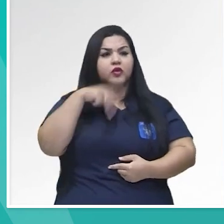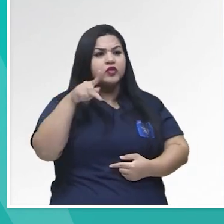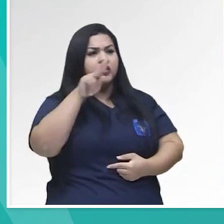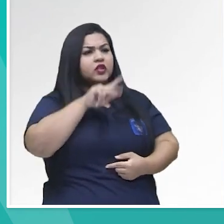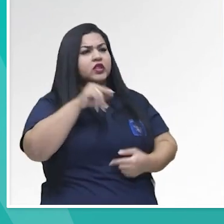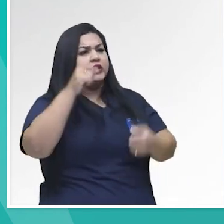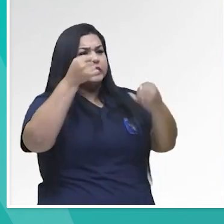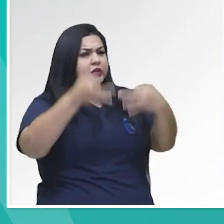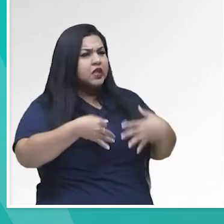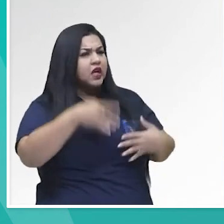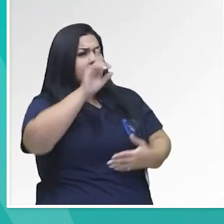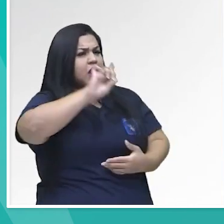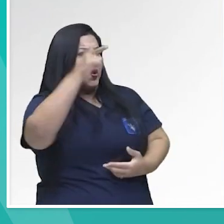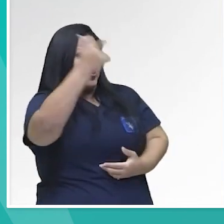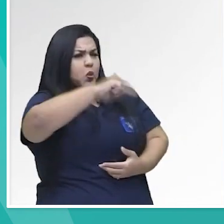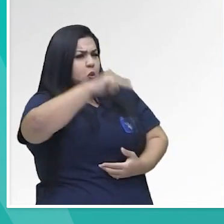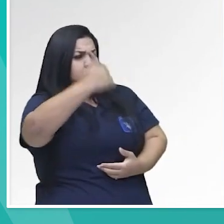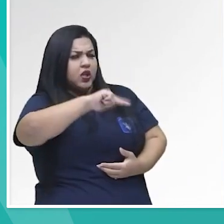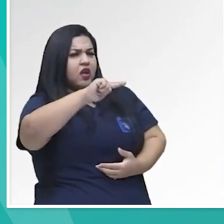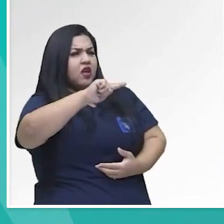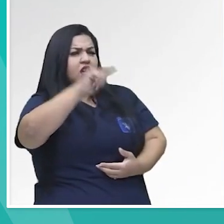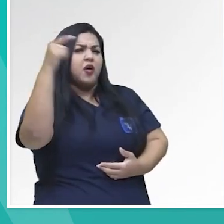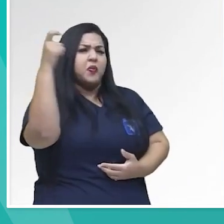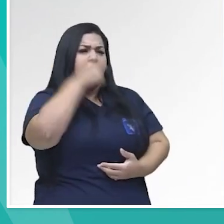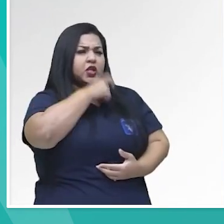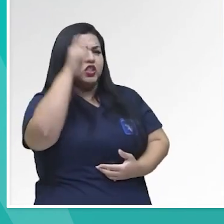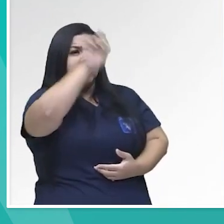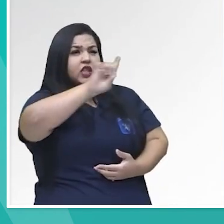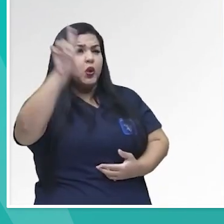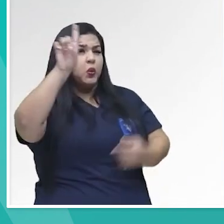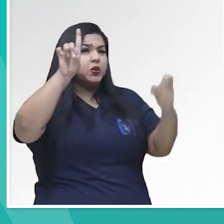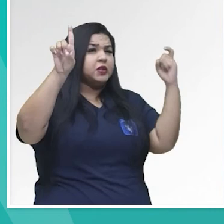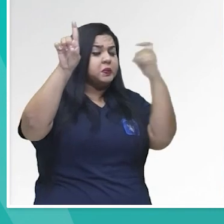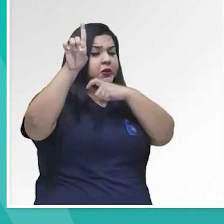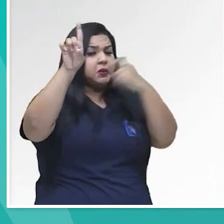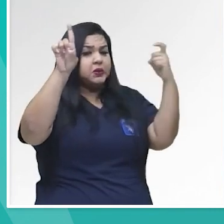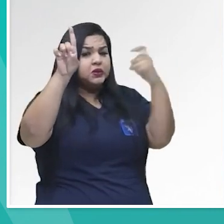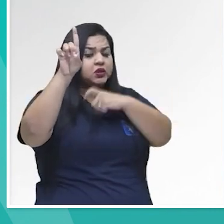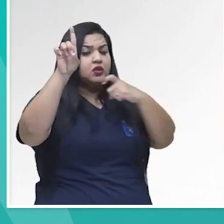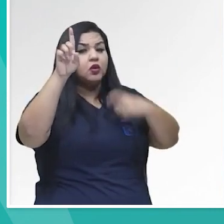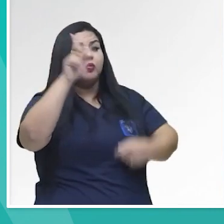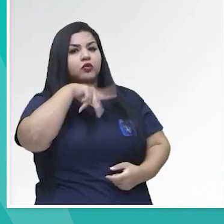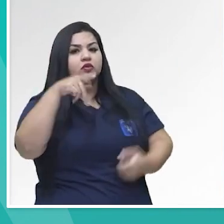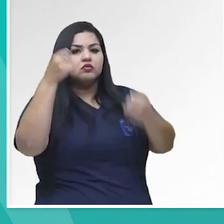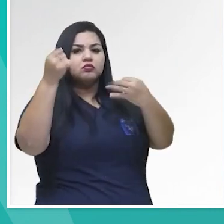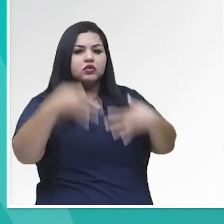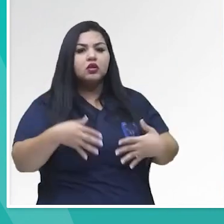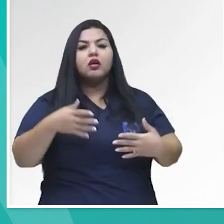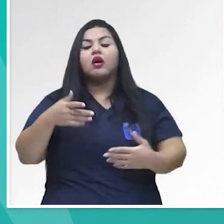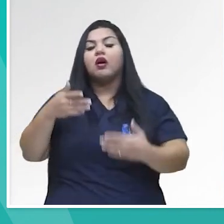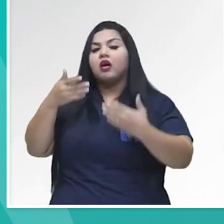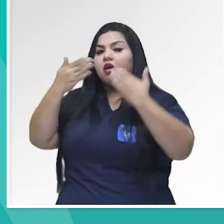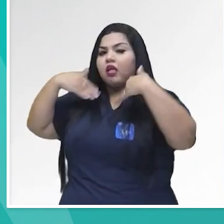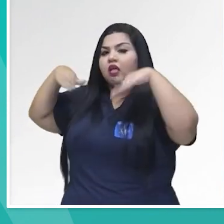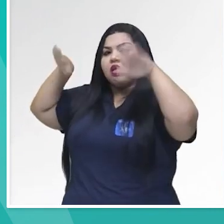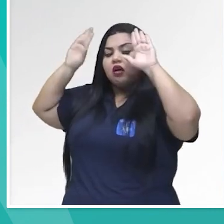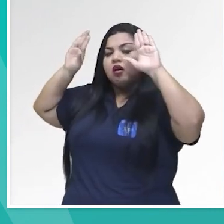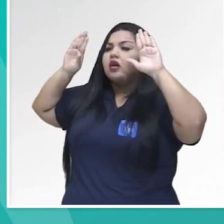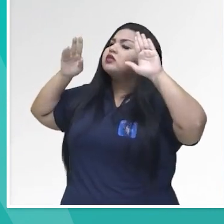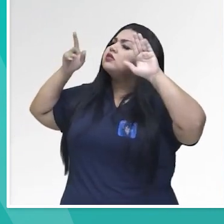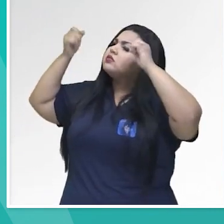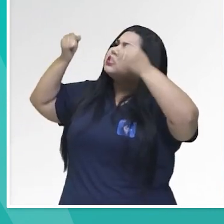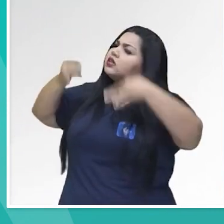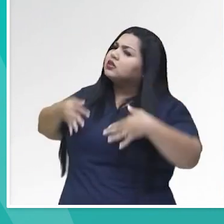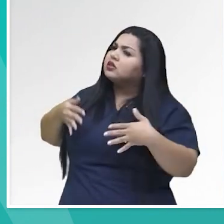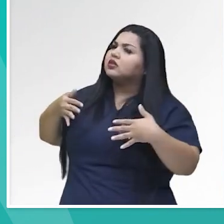Deus é besteira, que é uma ideia bem ateia, né? E Einstein vai falar o seguinte, olha, ele vai